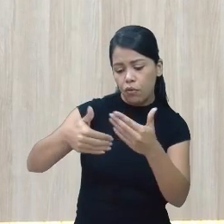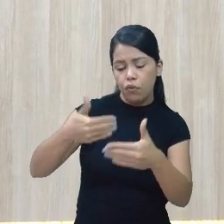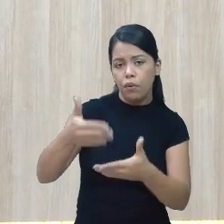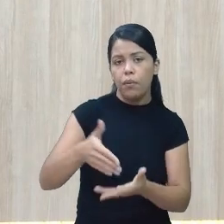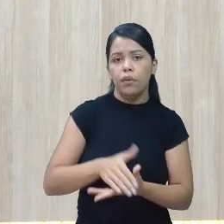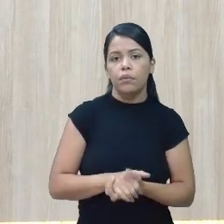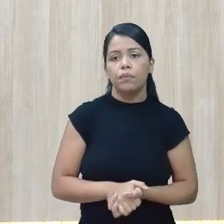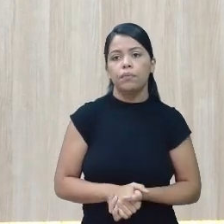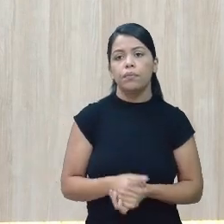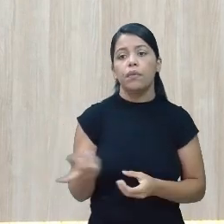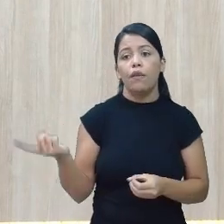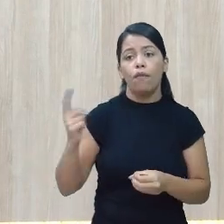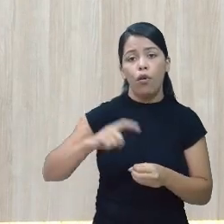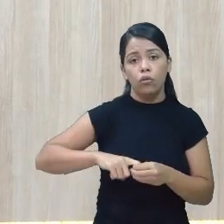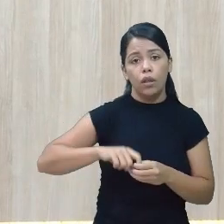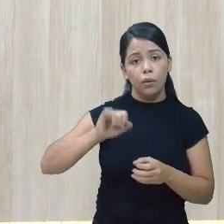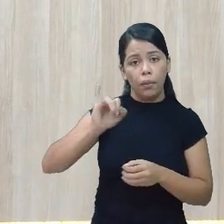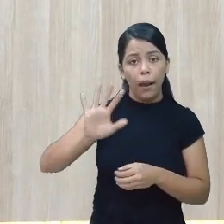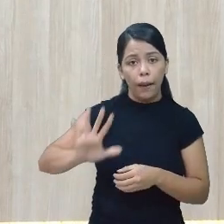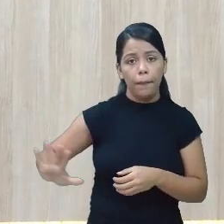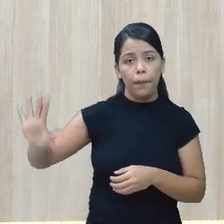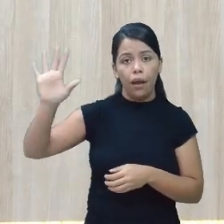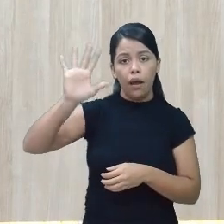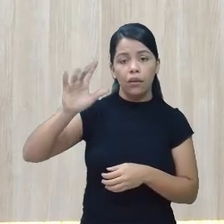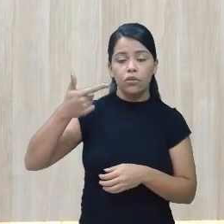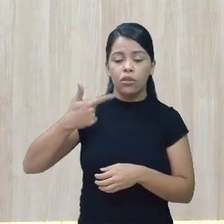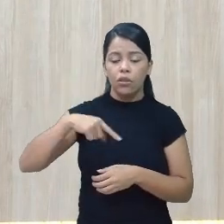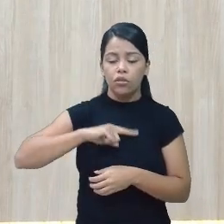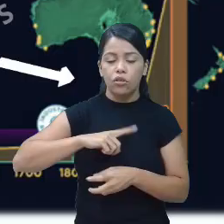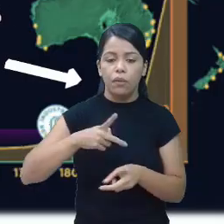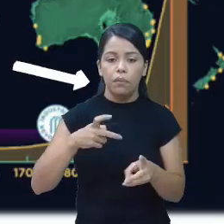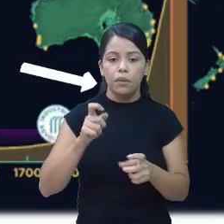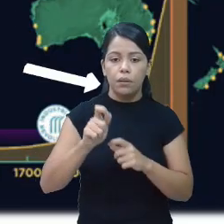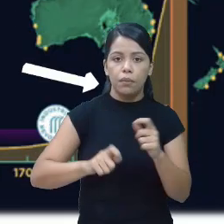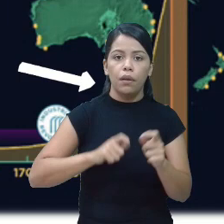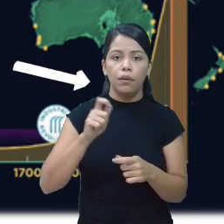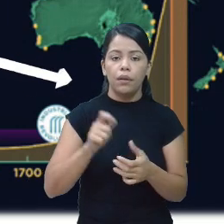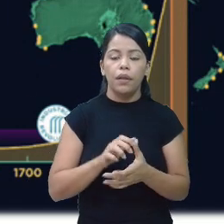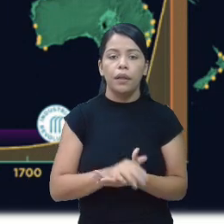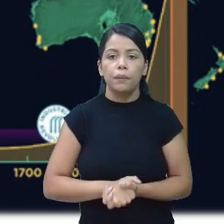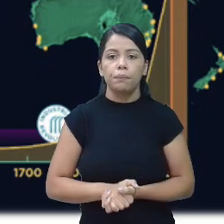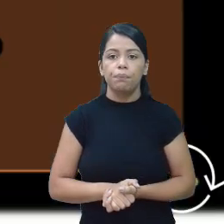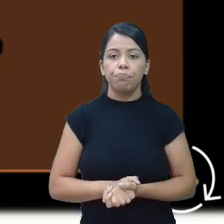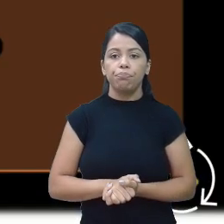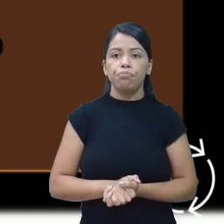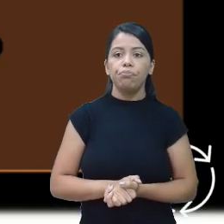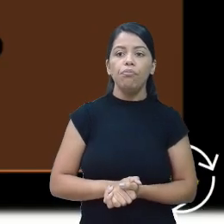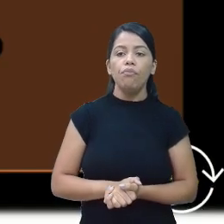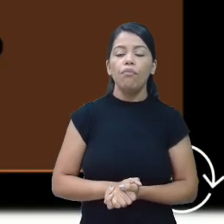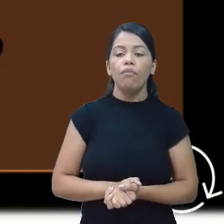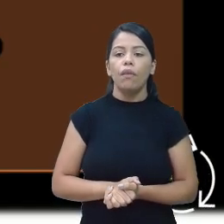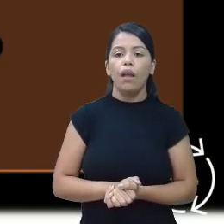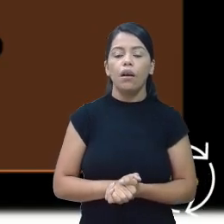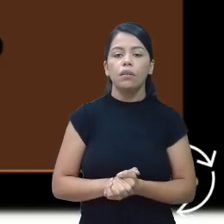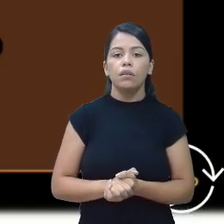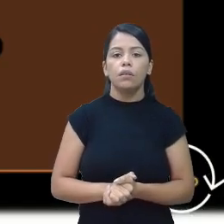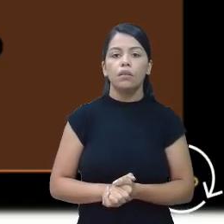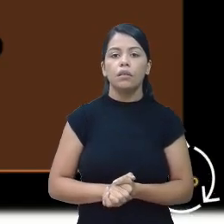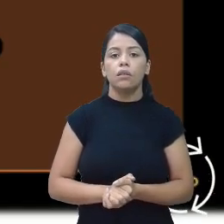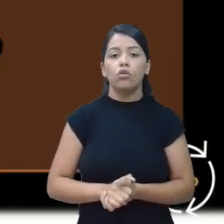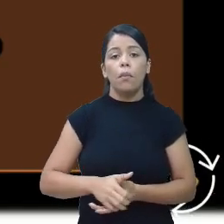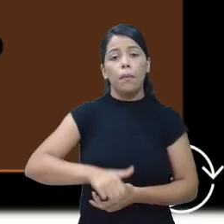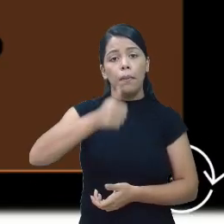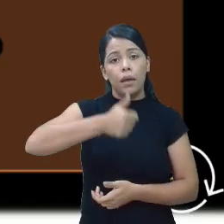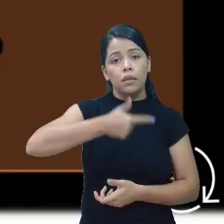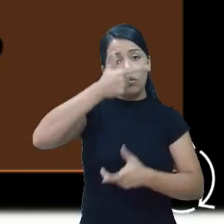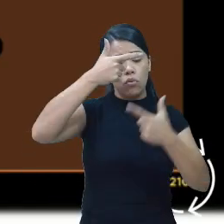aí. Voltando aqui na tela, a gente vai observar o seguinte, que essas guerras mundiais, né, a população cresce bastante, então a